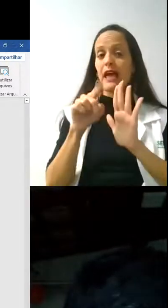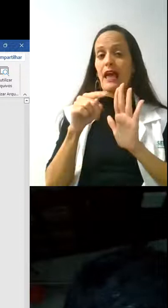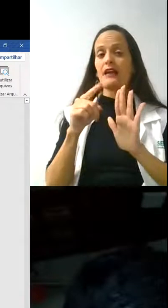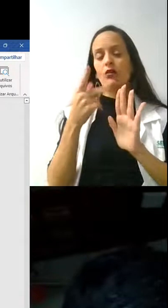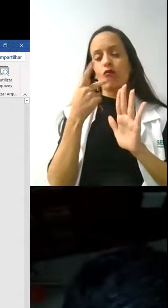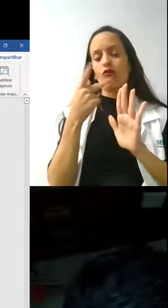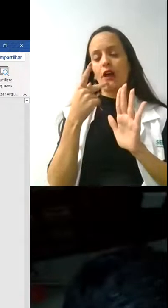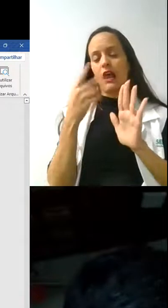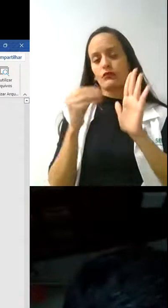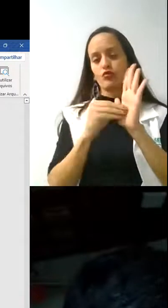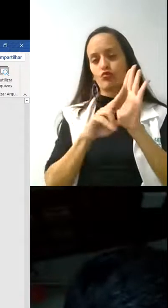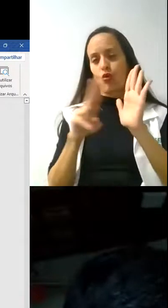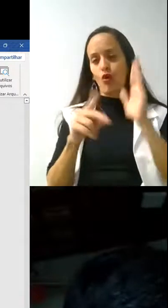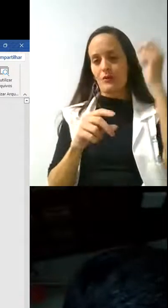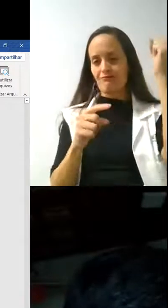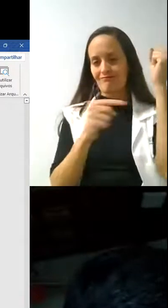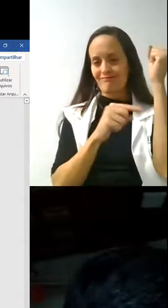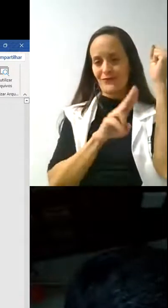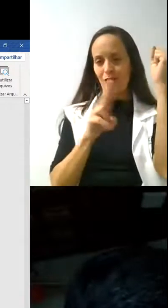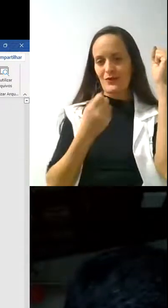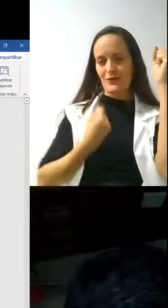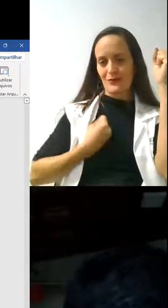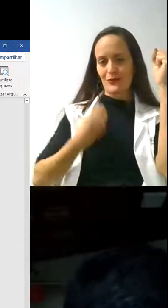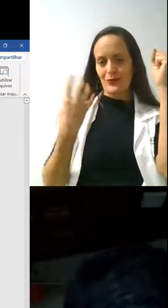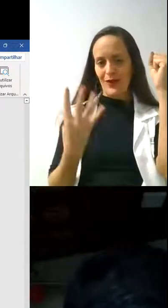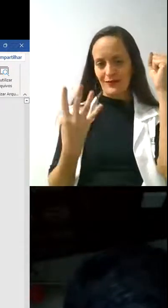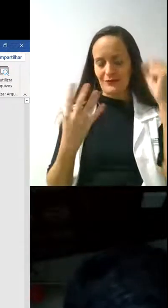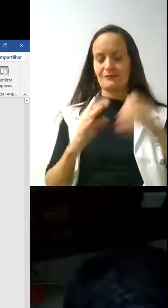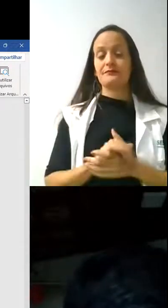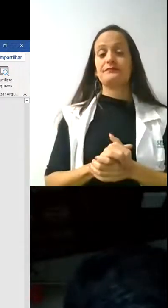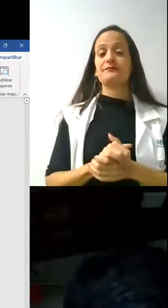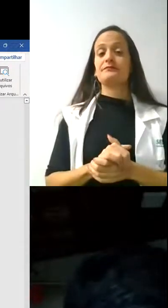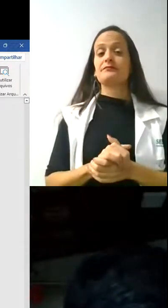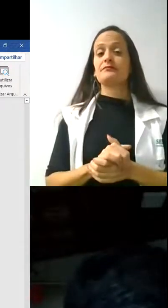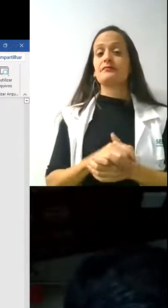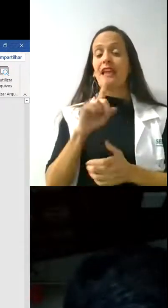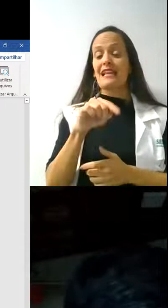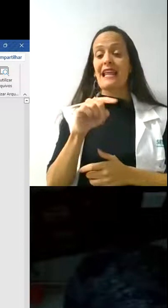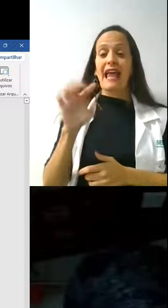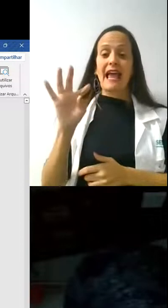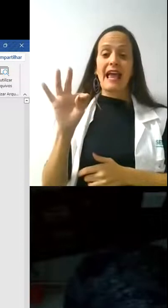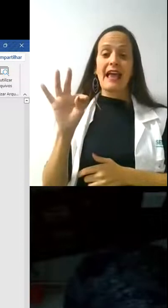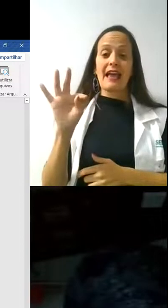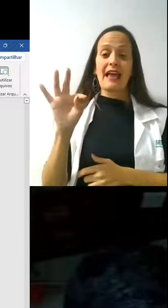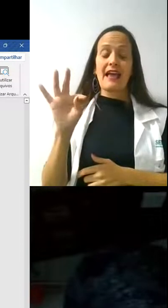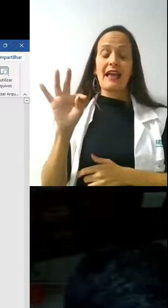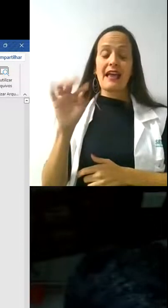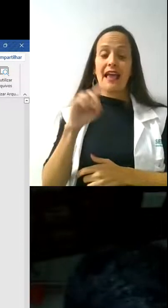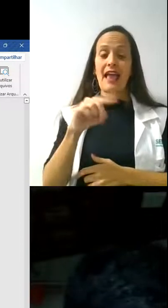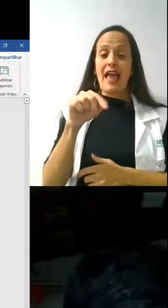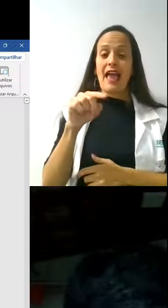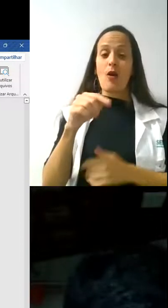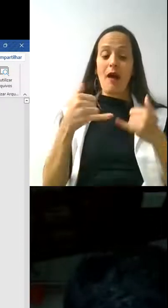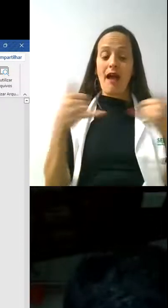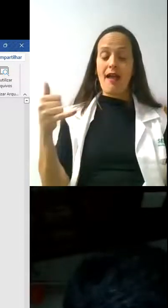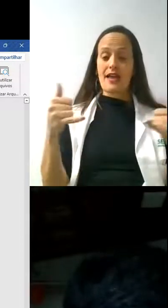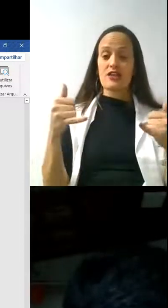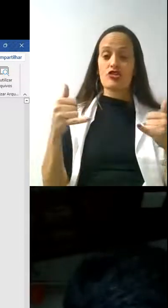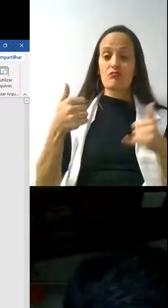P4. Ele é do tipo trifásico também, né? Por quê? Porque é uma rede primária, né? Aqui não está falando que é uma rede primária, mas se